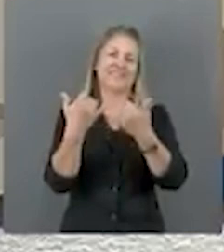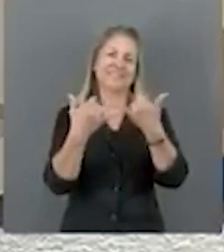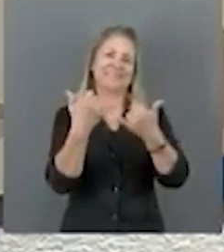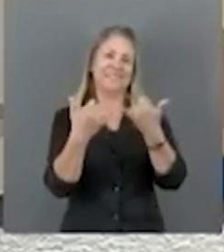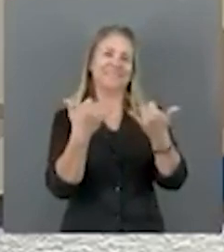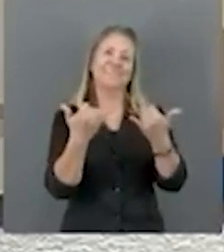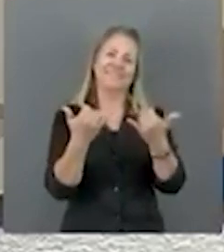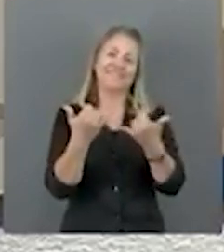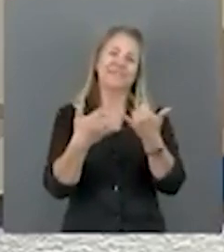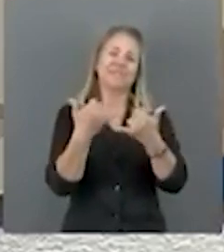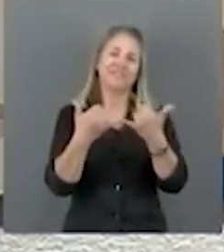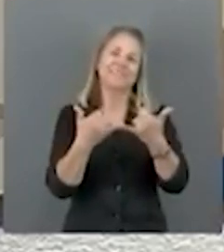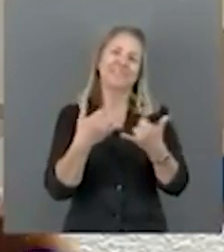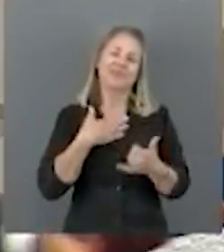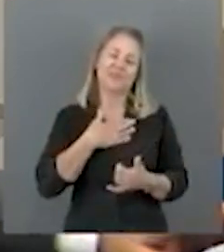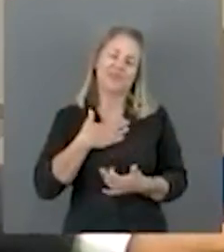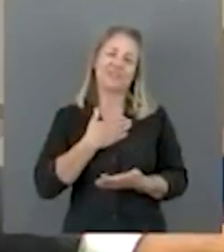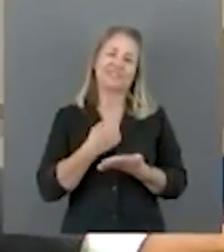Estou brincando.